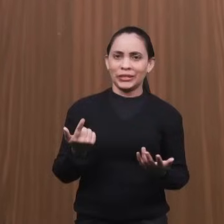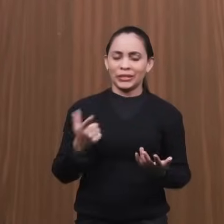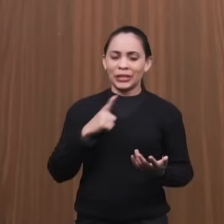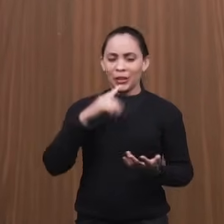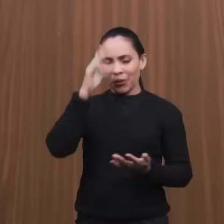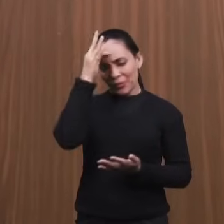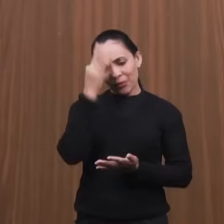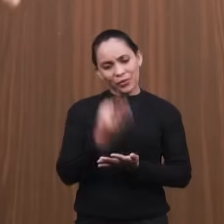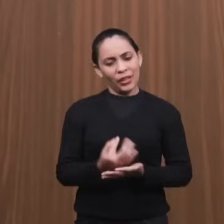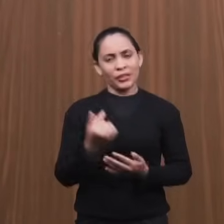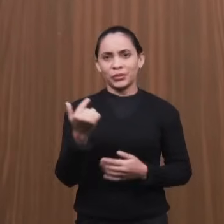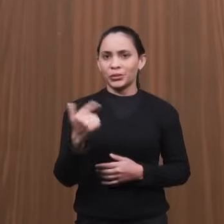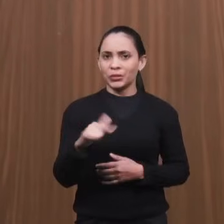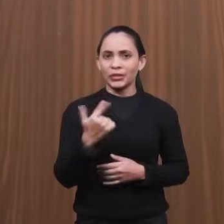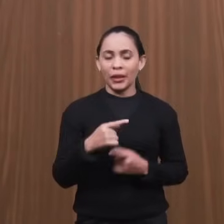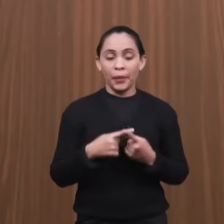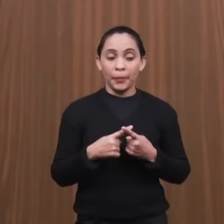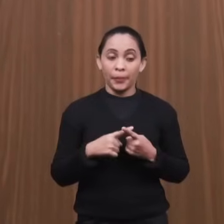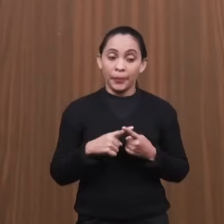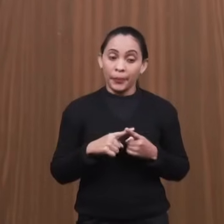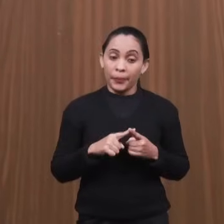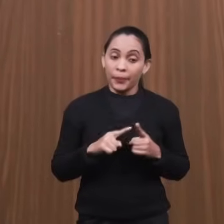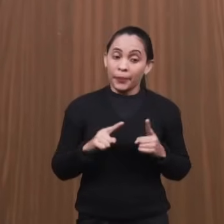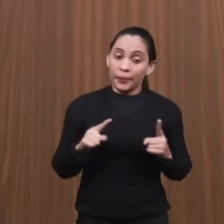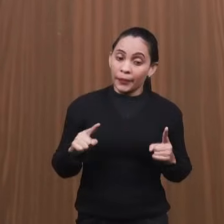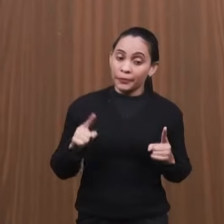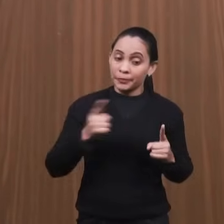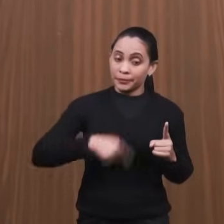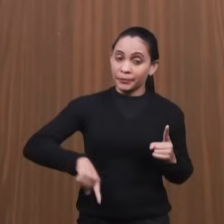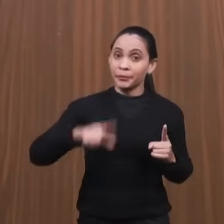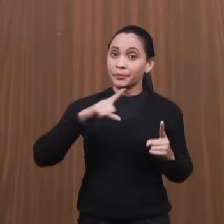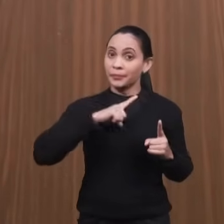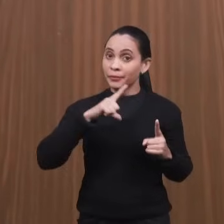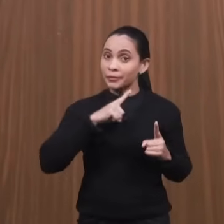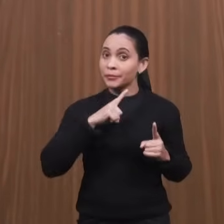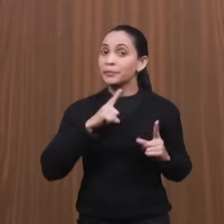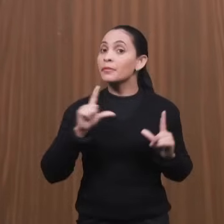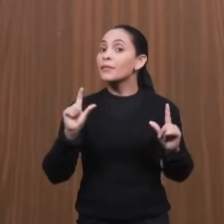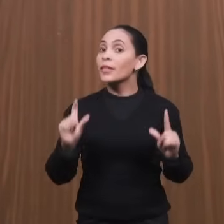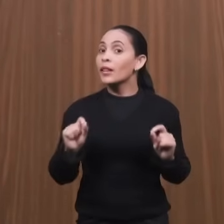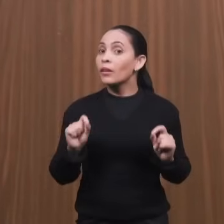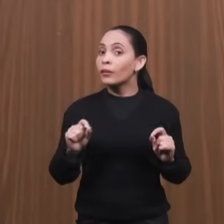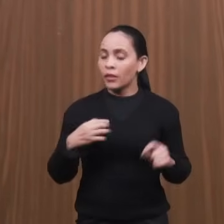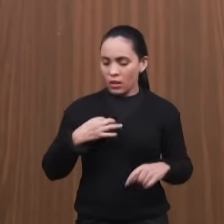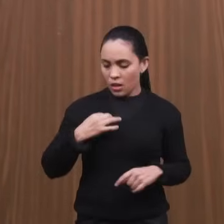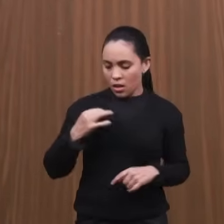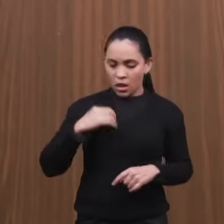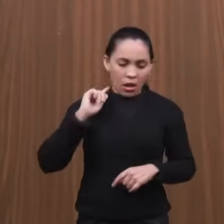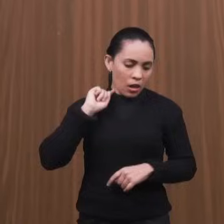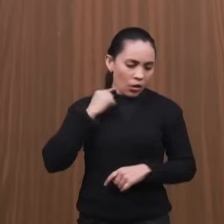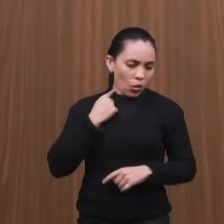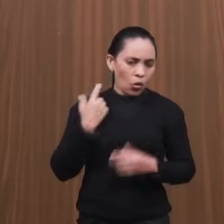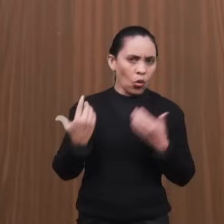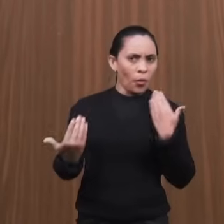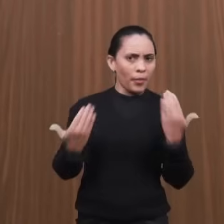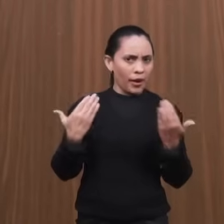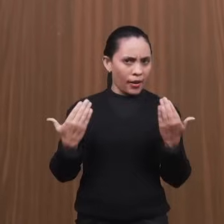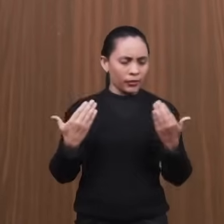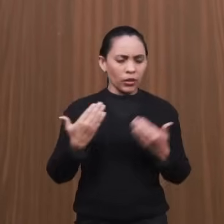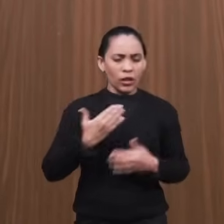sem fé, mas aborrecendo até a roupa manchada da carne, ou seja, o Senhor ama o